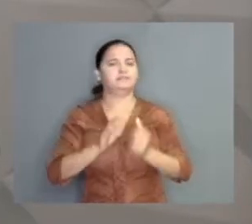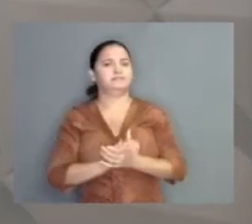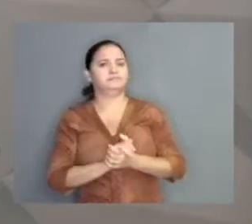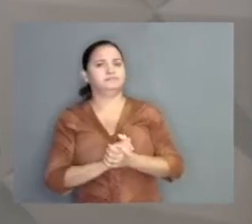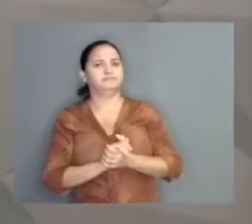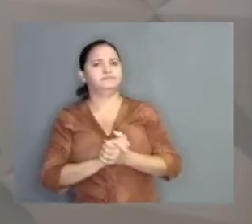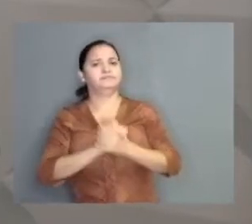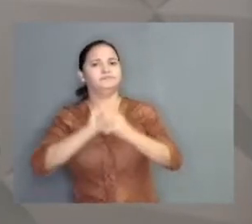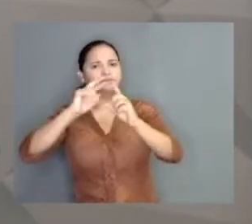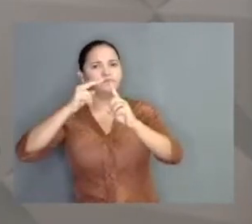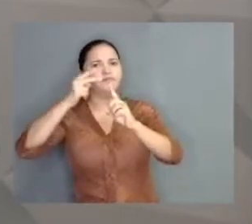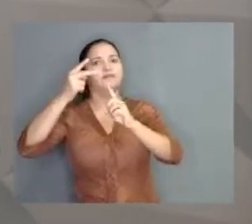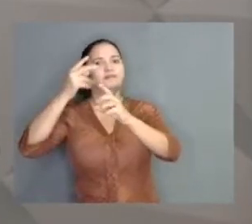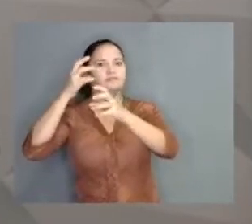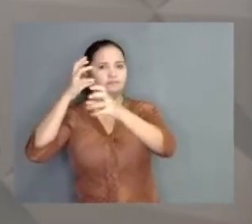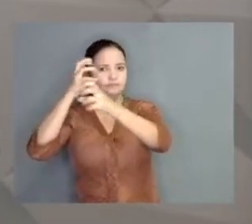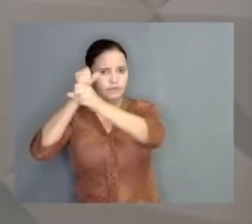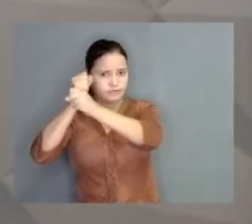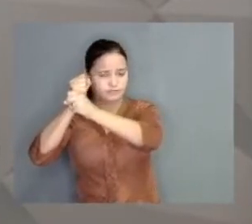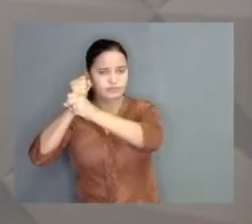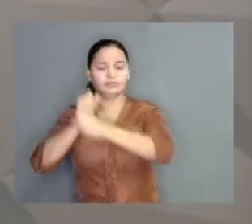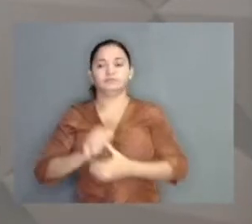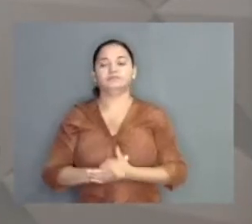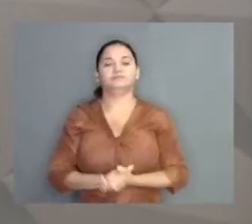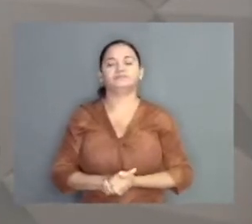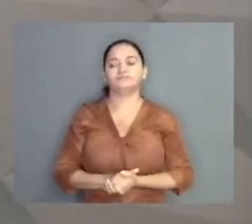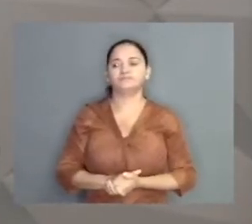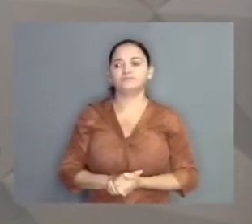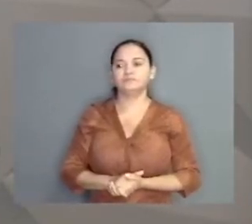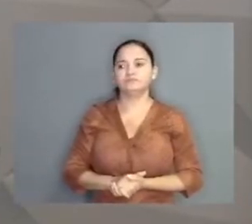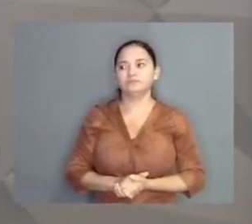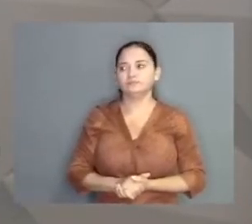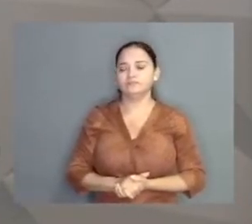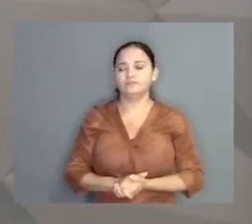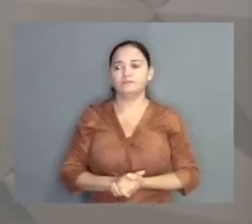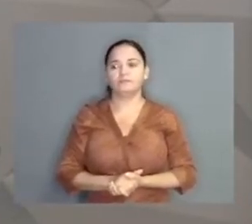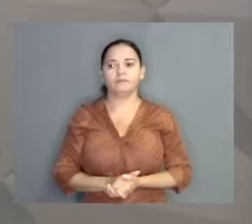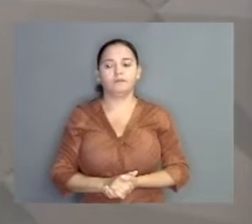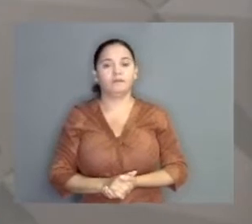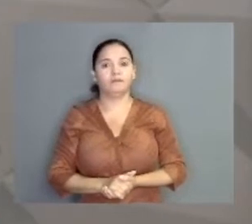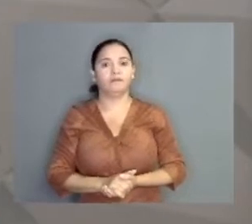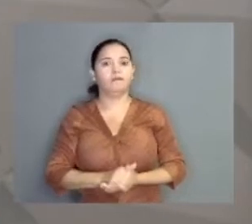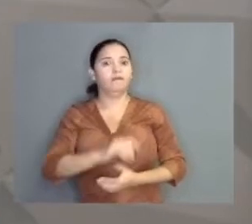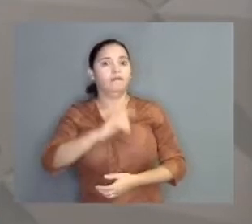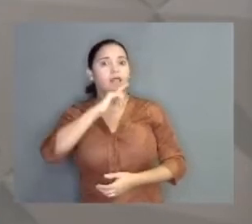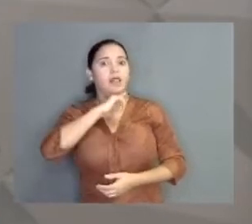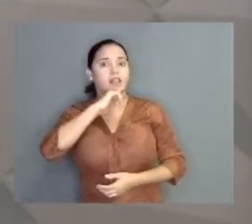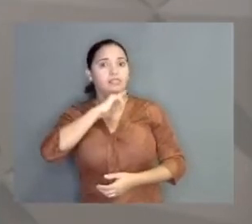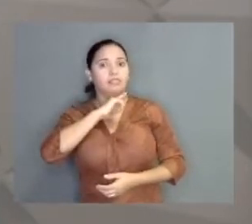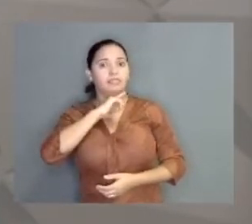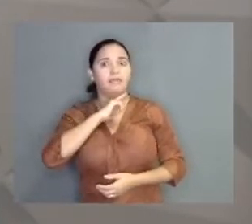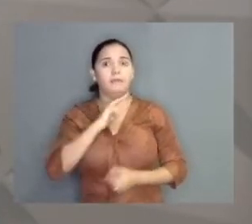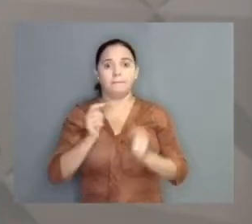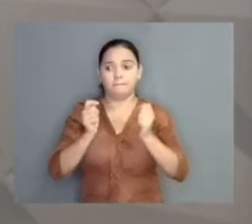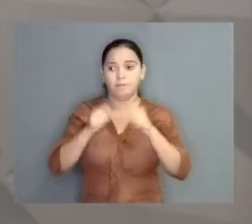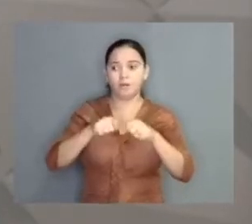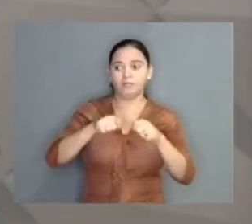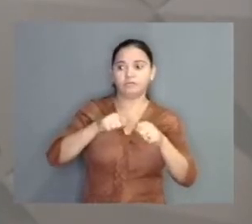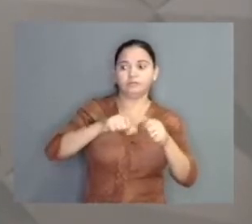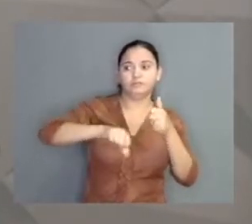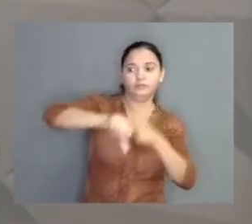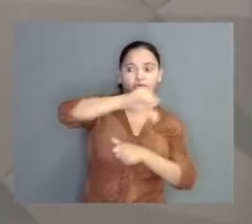nosso resultado. Mas, se a situação vem